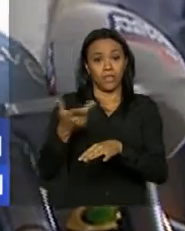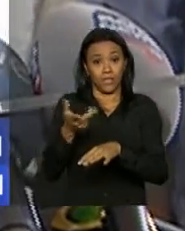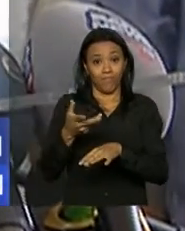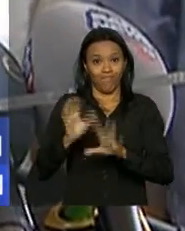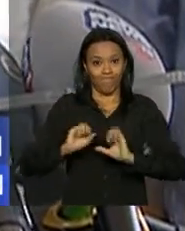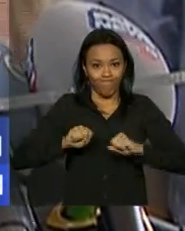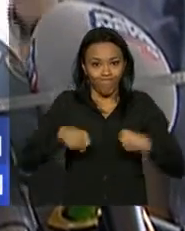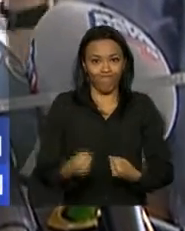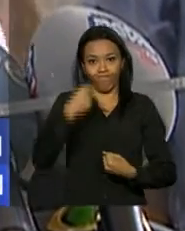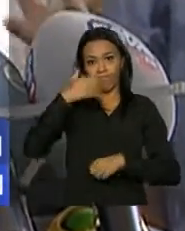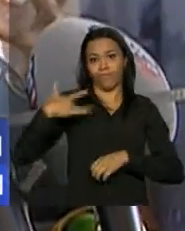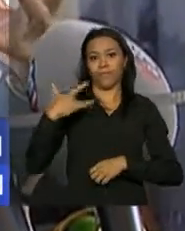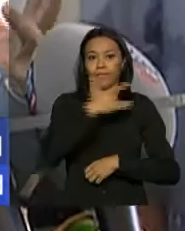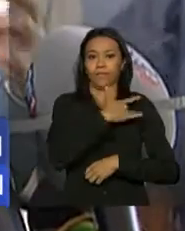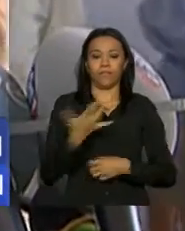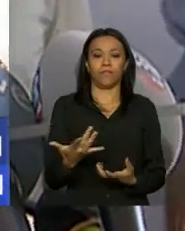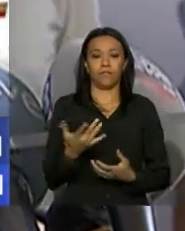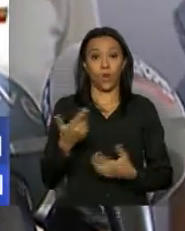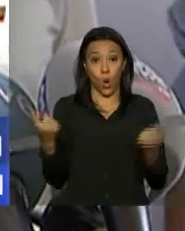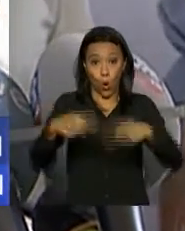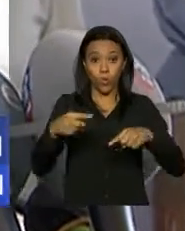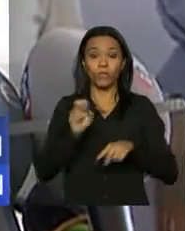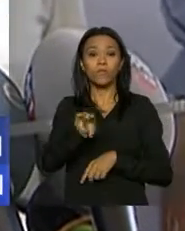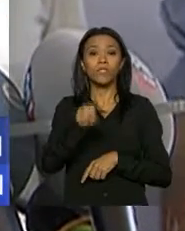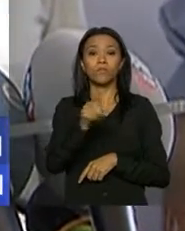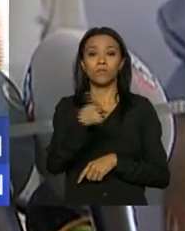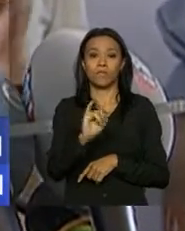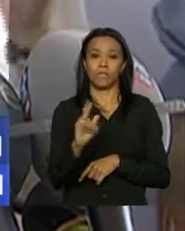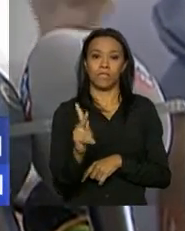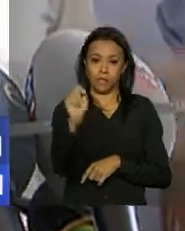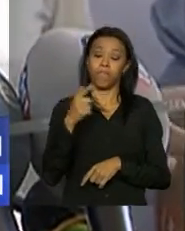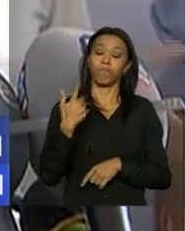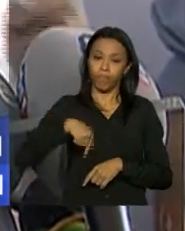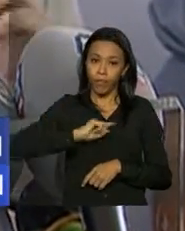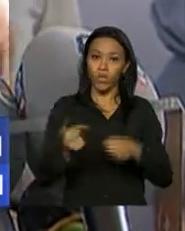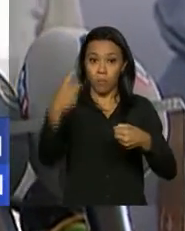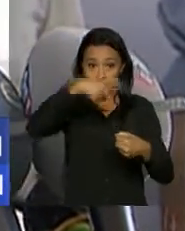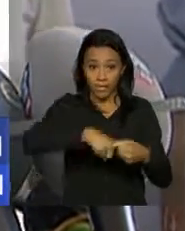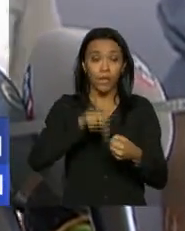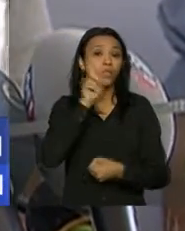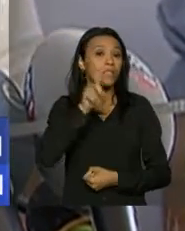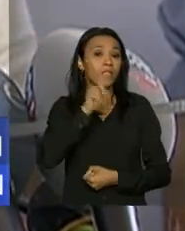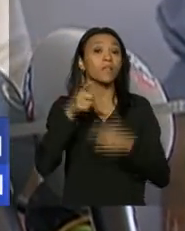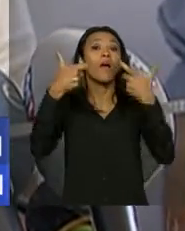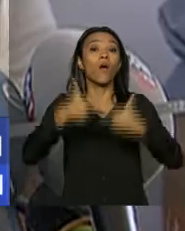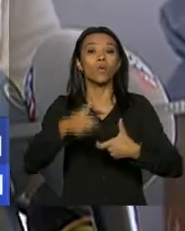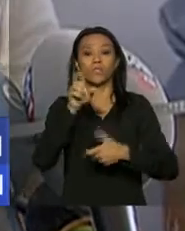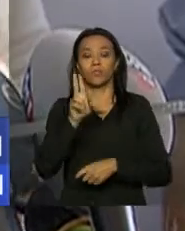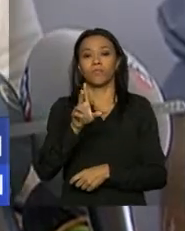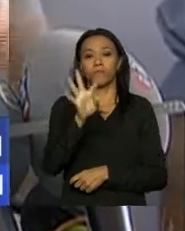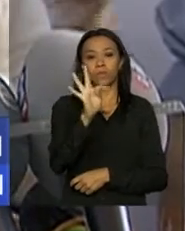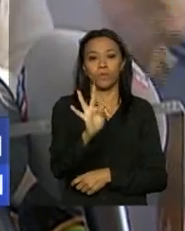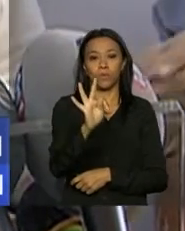Zika. Então, nós temos de fazer essa pesquisa. Estamos com uma parceria com a Universidade do Texas, temos